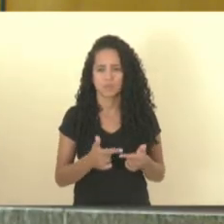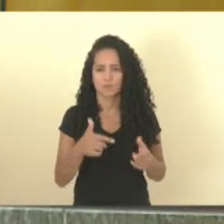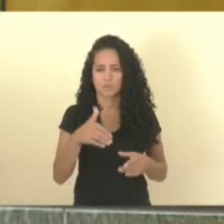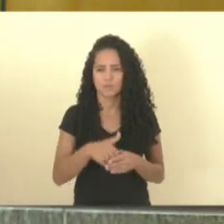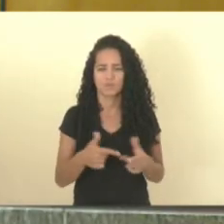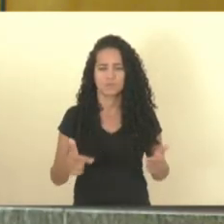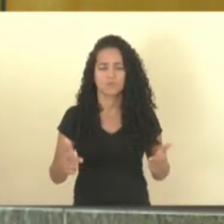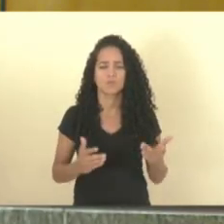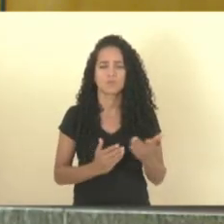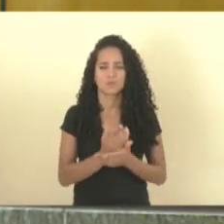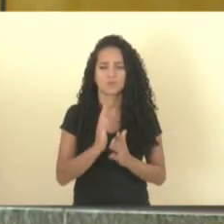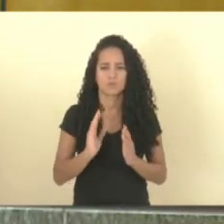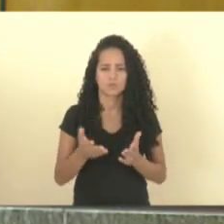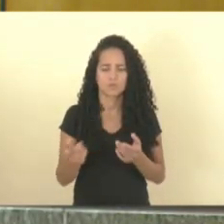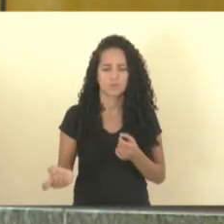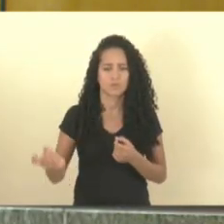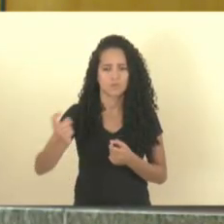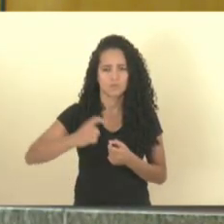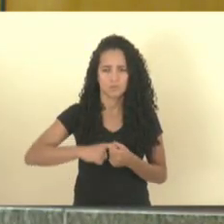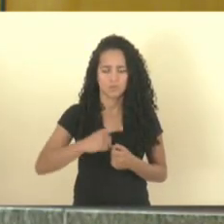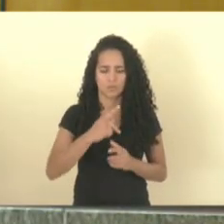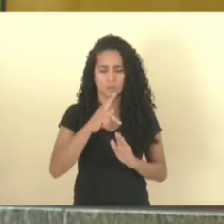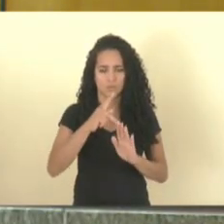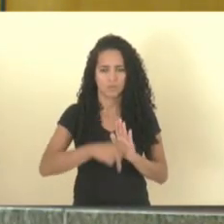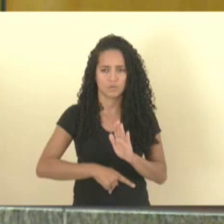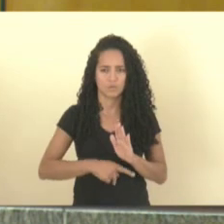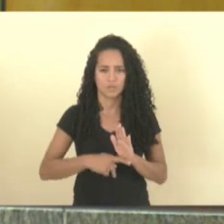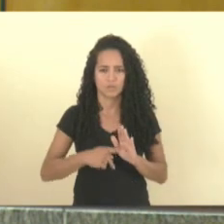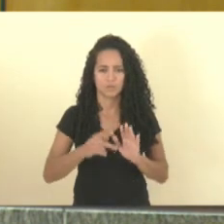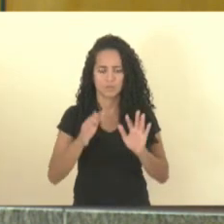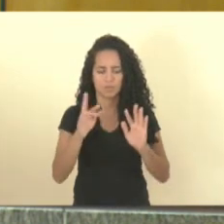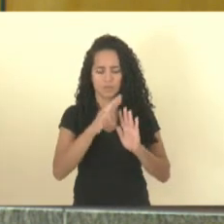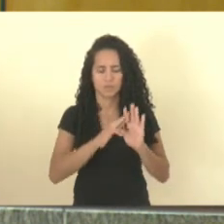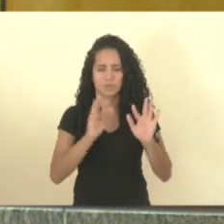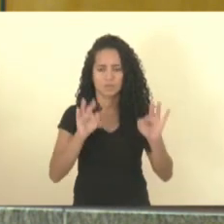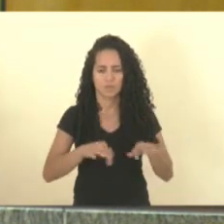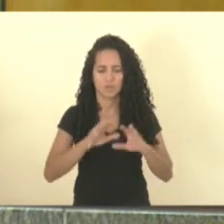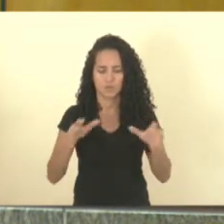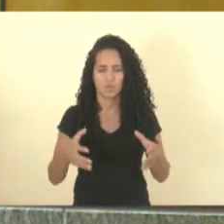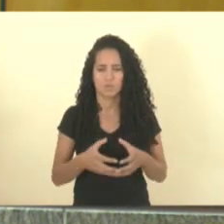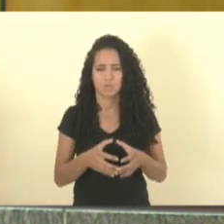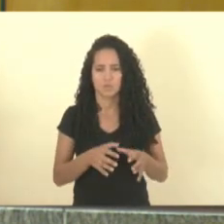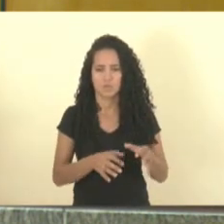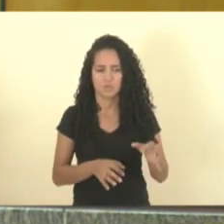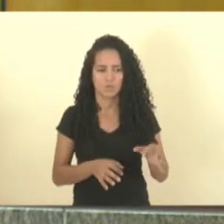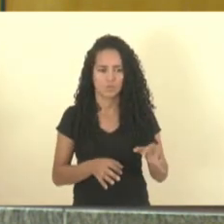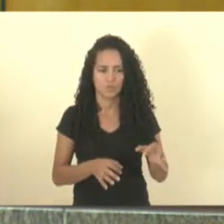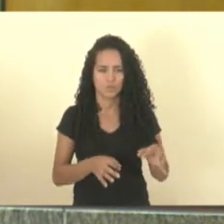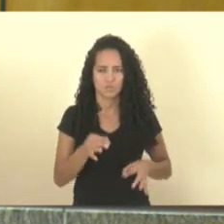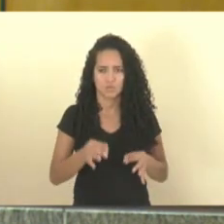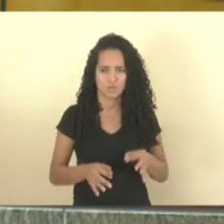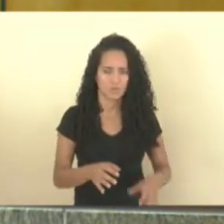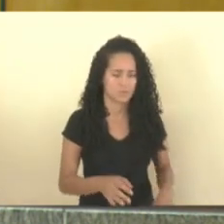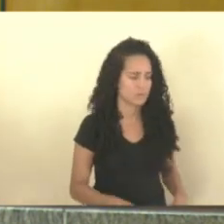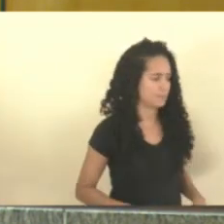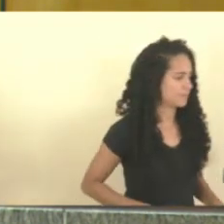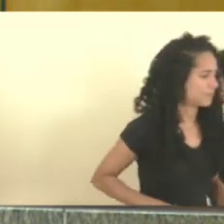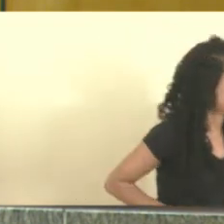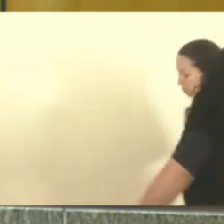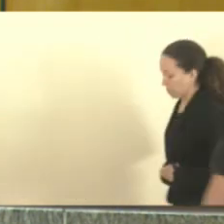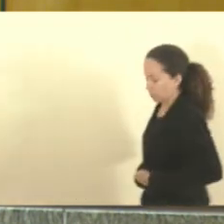contrários, fica aprovado e eu retorno o projeto para a redação final da Comissão de Constituição e Justiça. Deputado Mazinho dos Anjos.